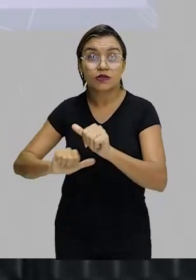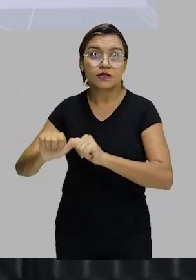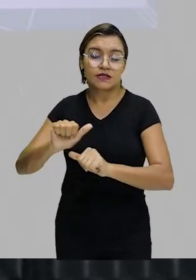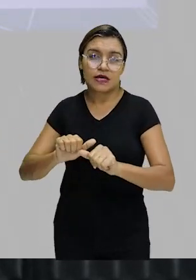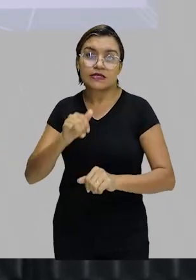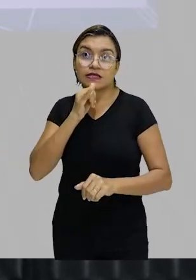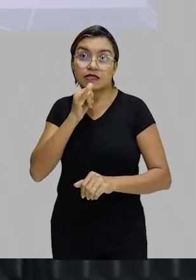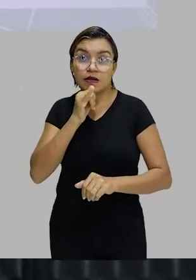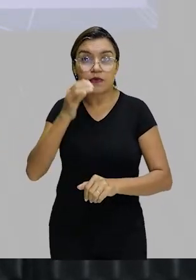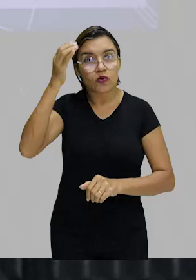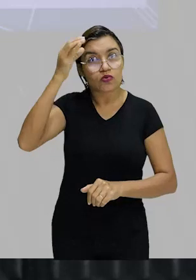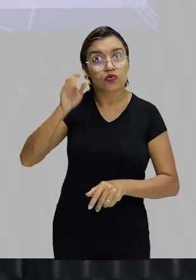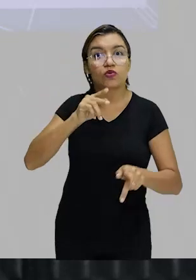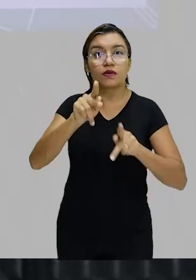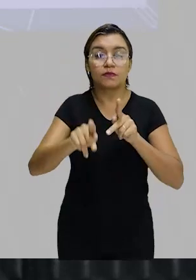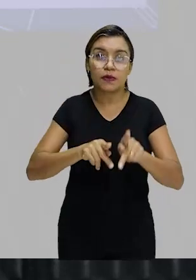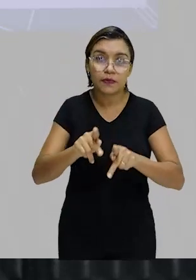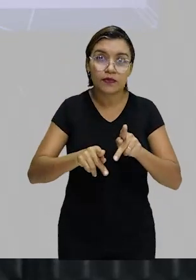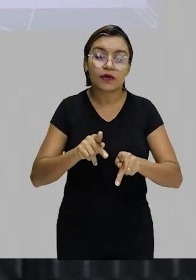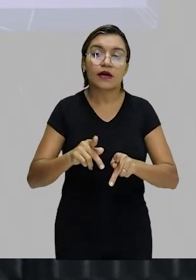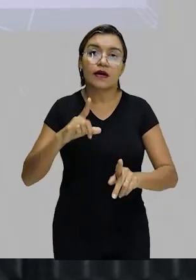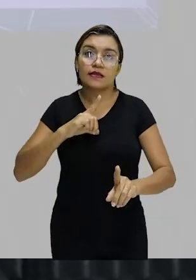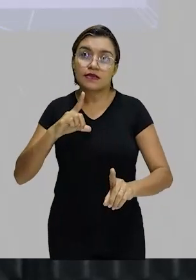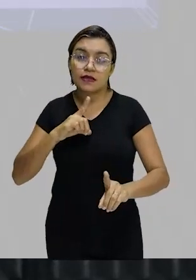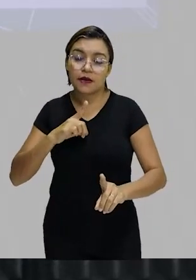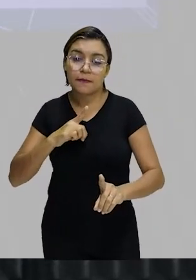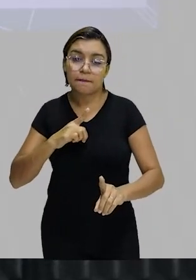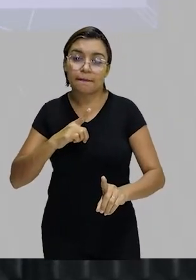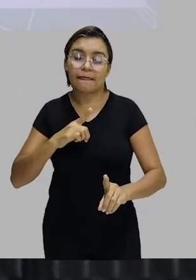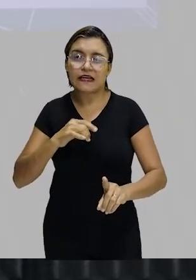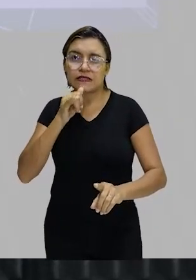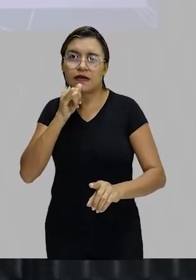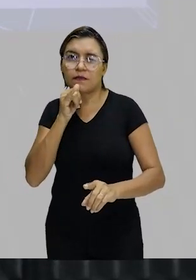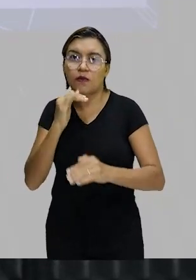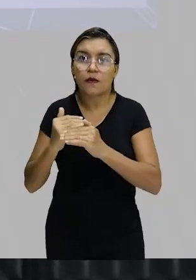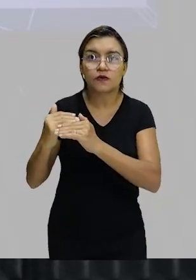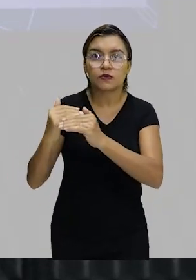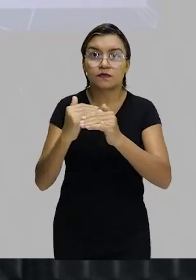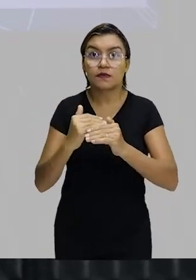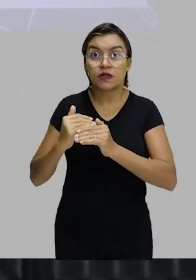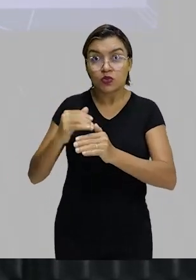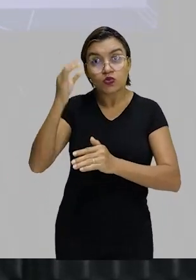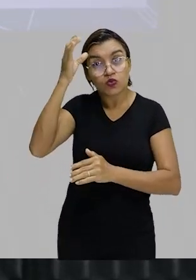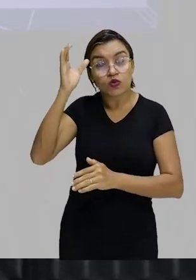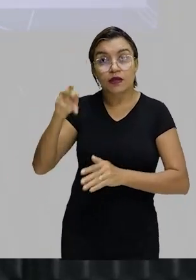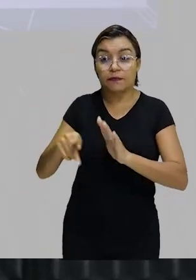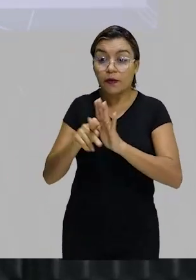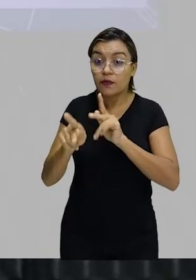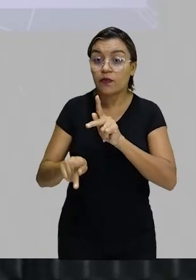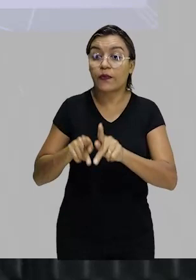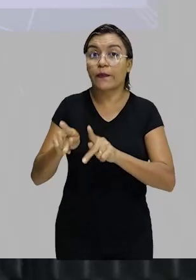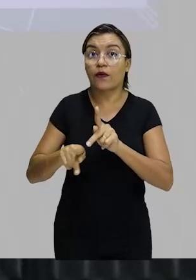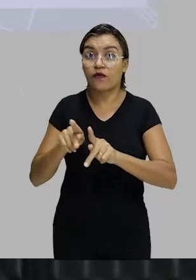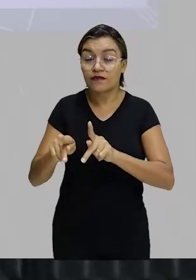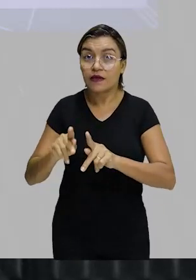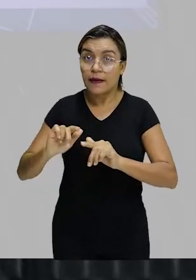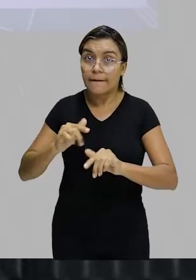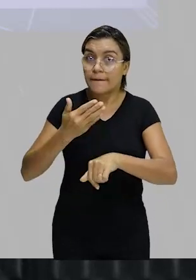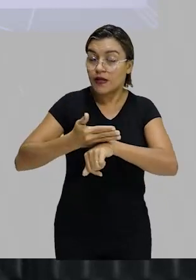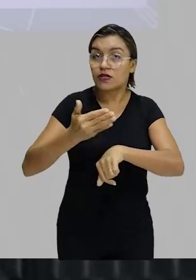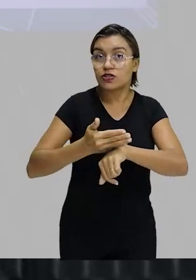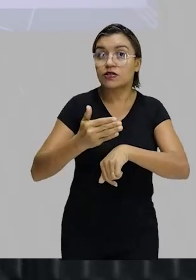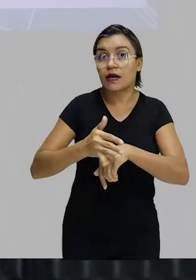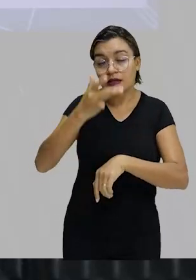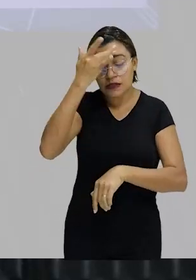Justamente, a cultura popular reflete essas mudanças dos padrões culturais de um povo e ela é praticada pelas pessoas